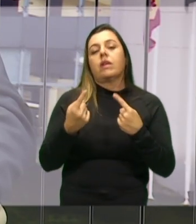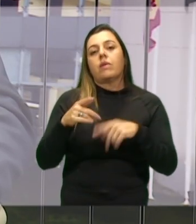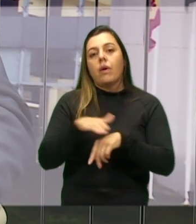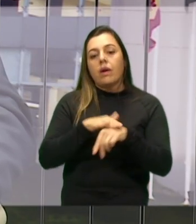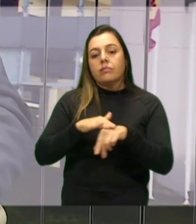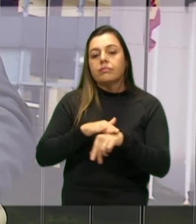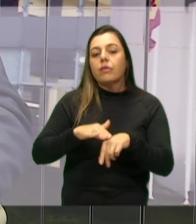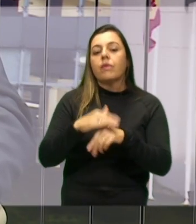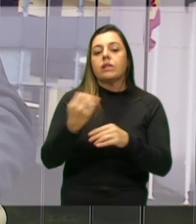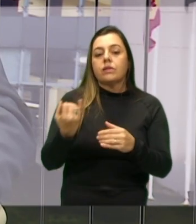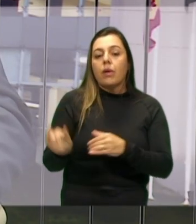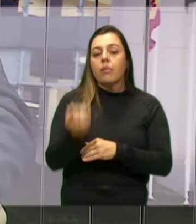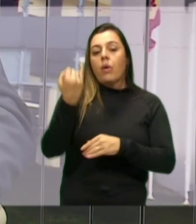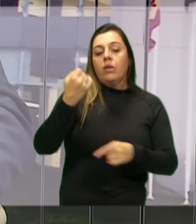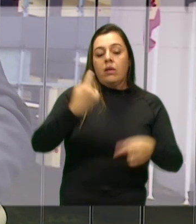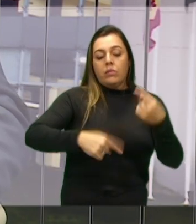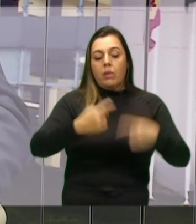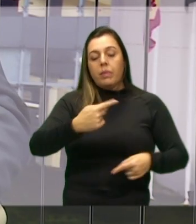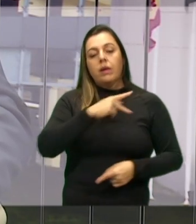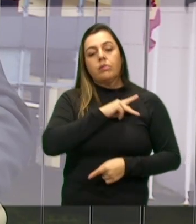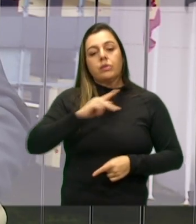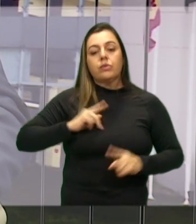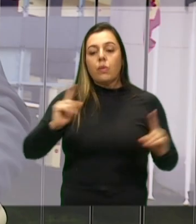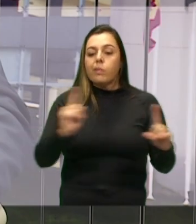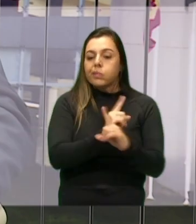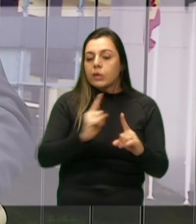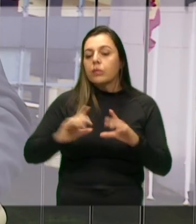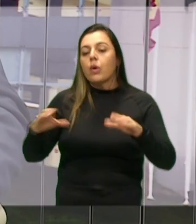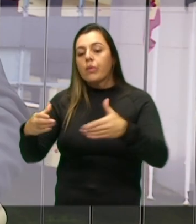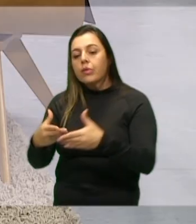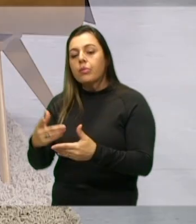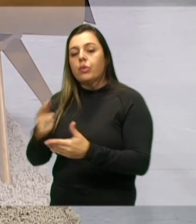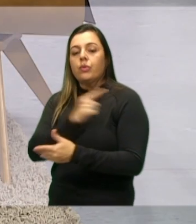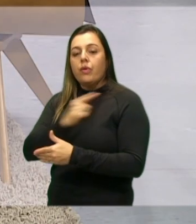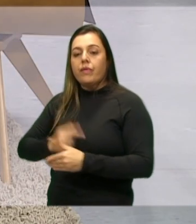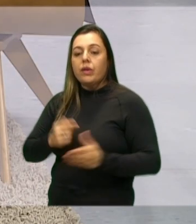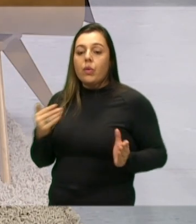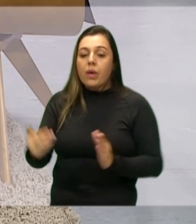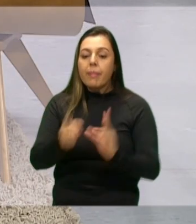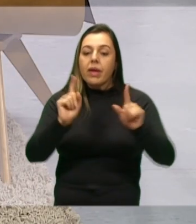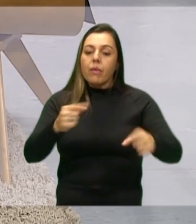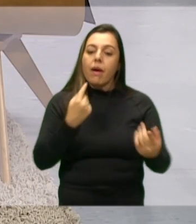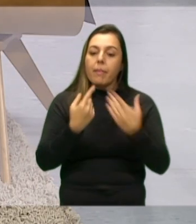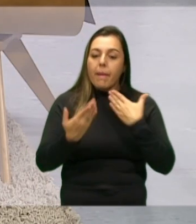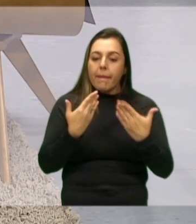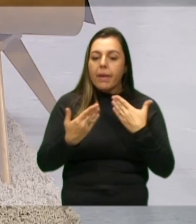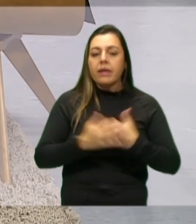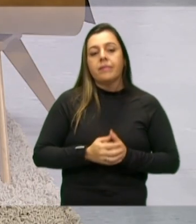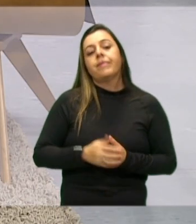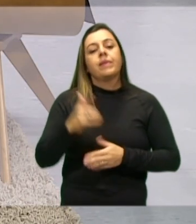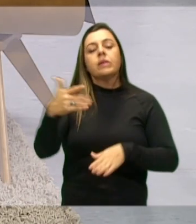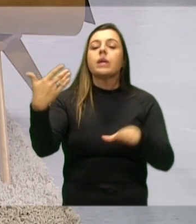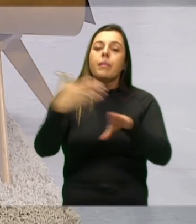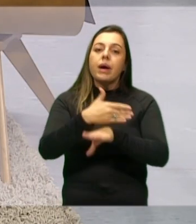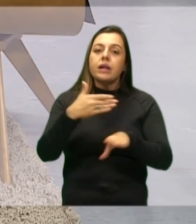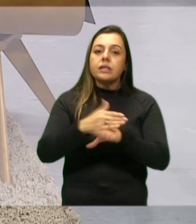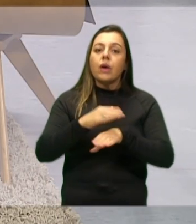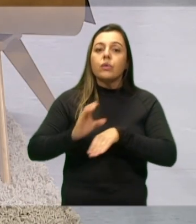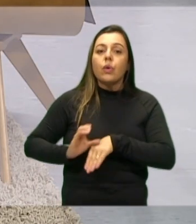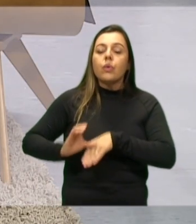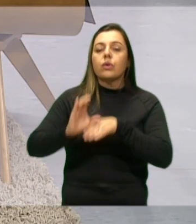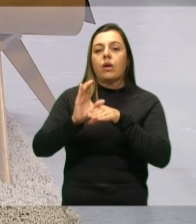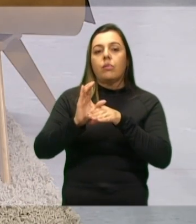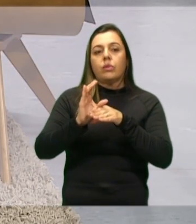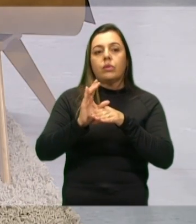para a construção da política pública, seja de oposição, de situação, o caminho é o diálogo. Bruno, você é integrante da Comissão